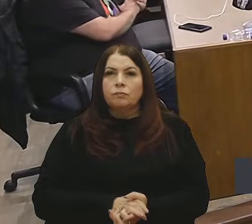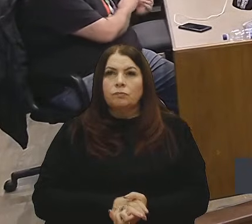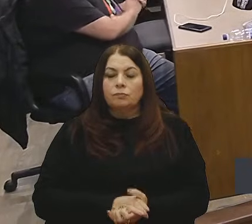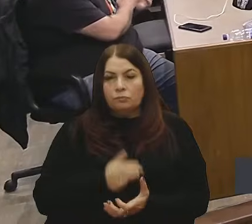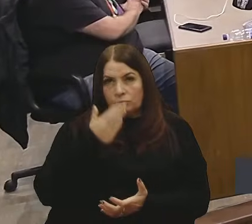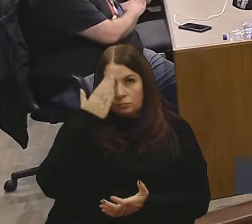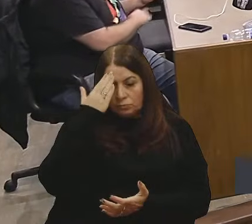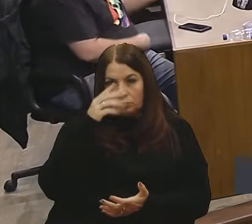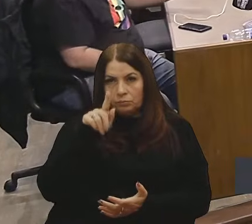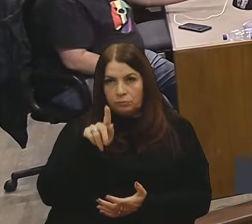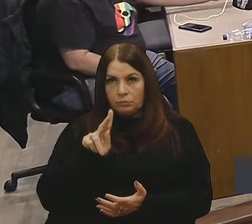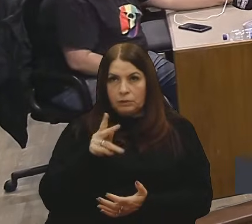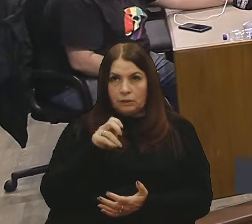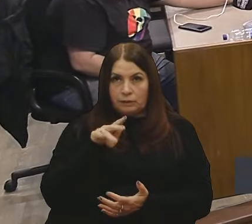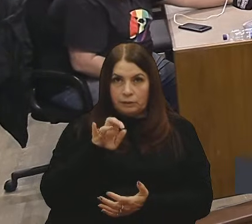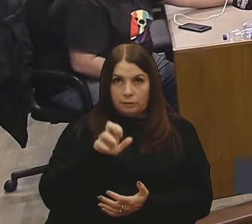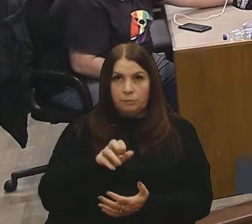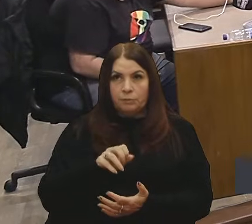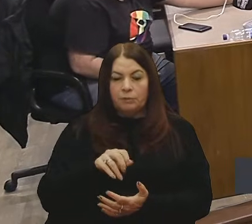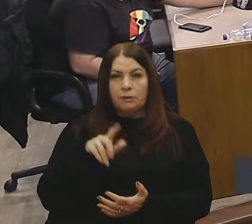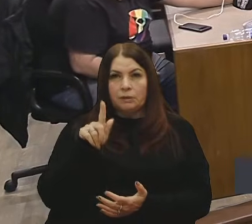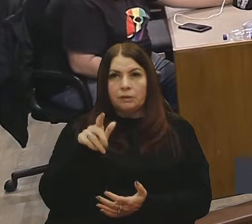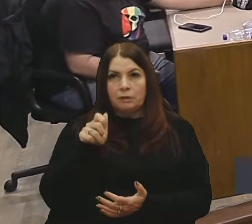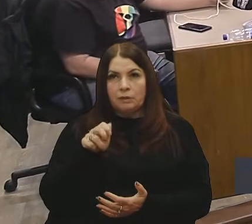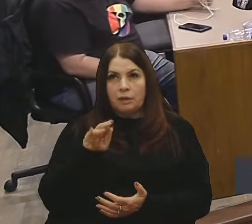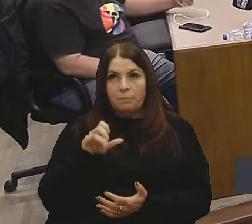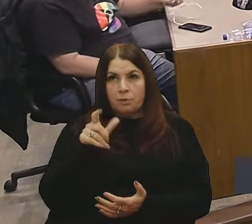Obrigado, Guilherme. Com a palavra, Gabriel.